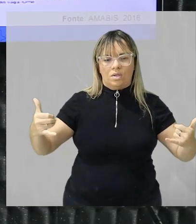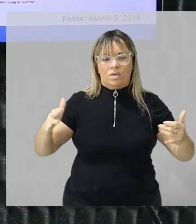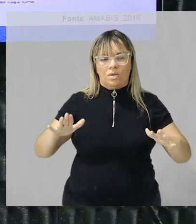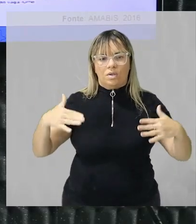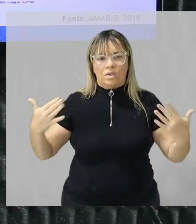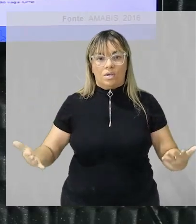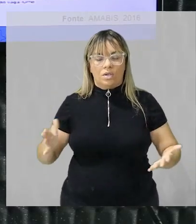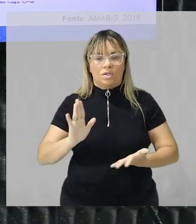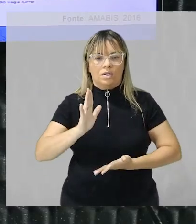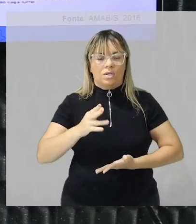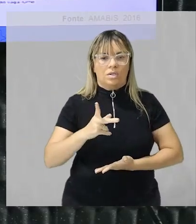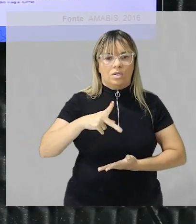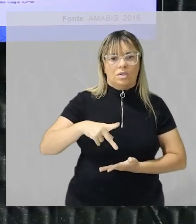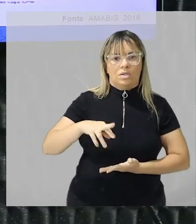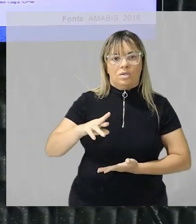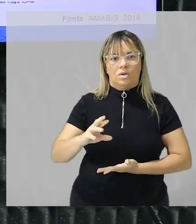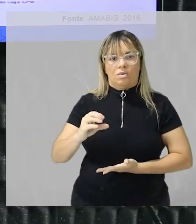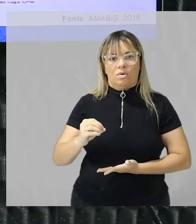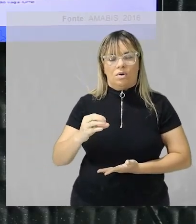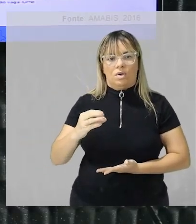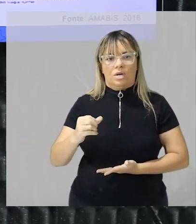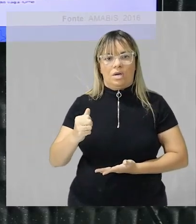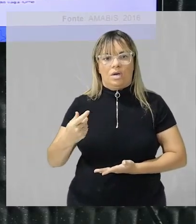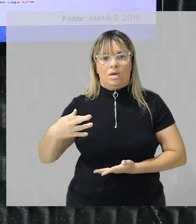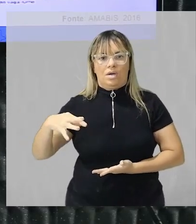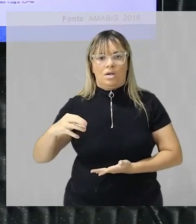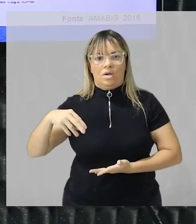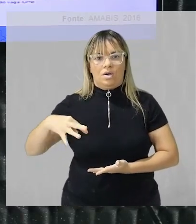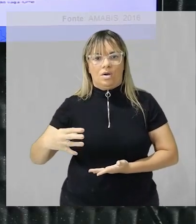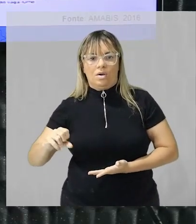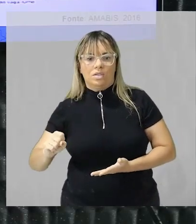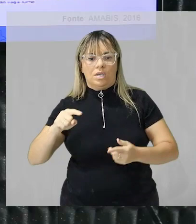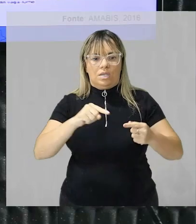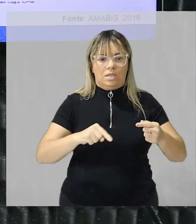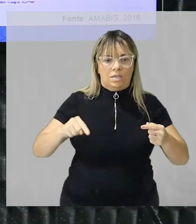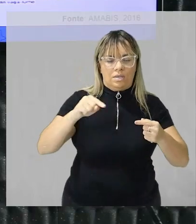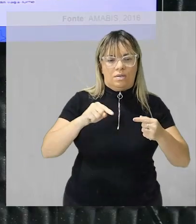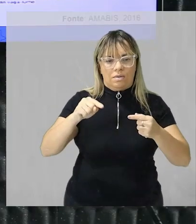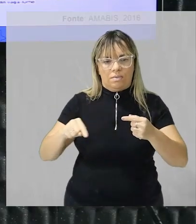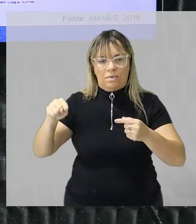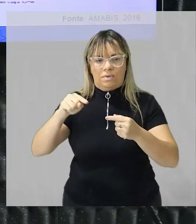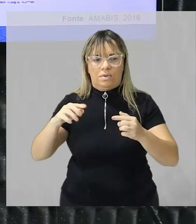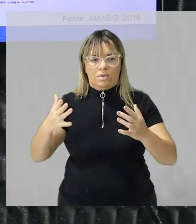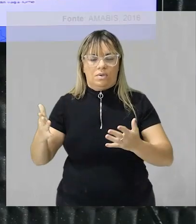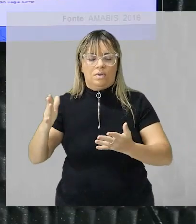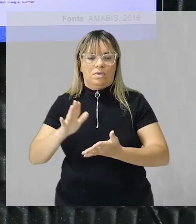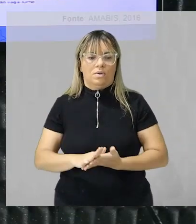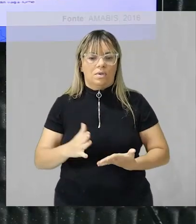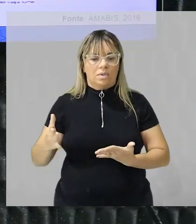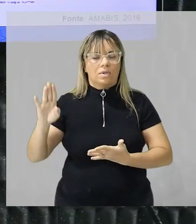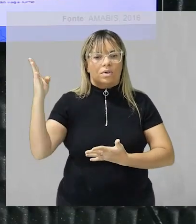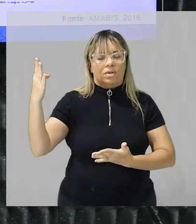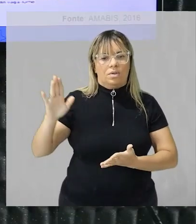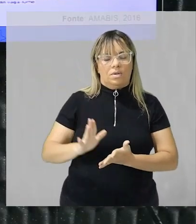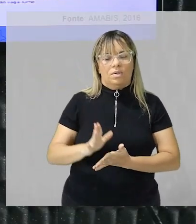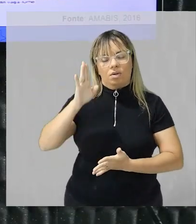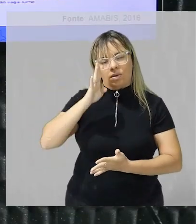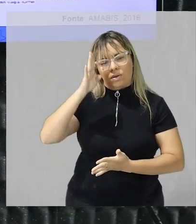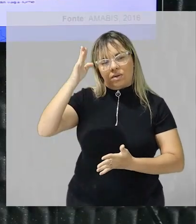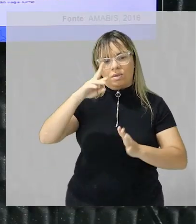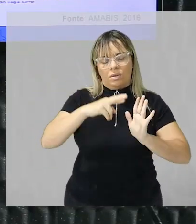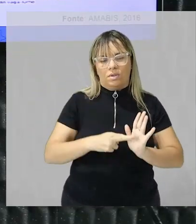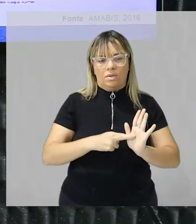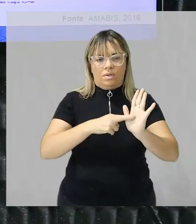nos procariontes, ela é circular. Então, as bactérias, além de ter o seu material genético principal, que está